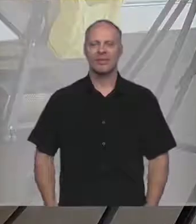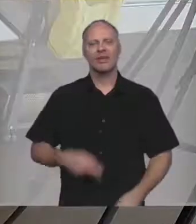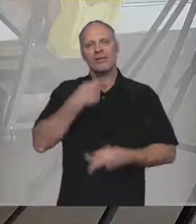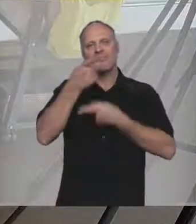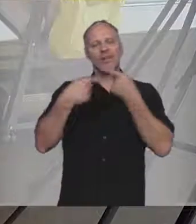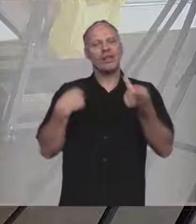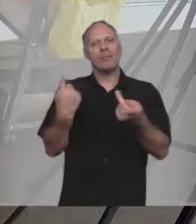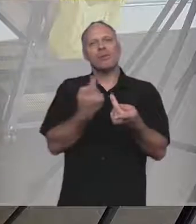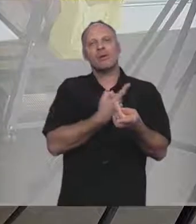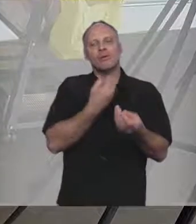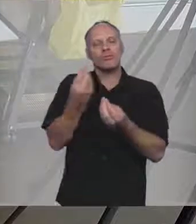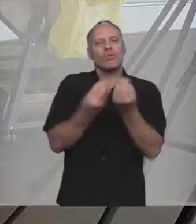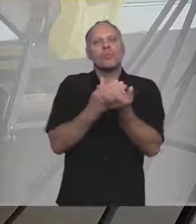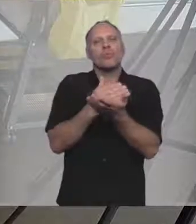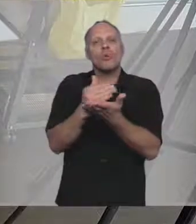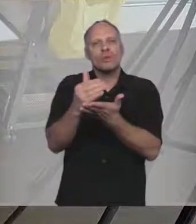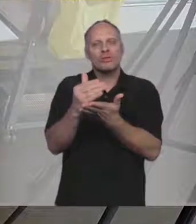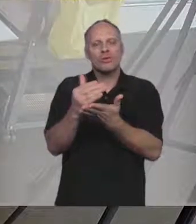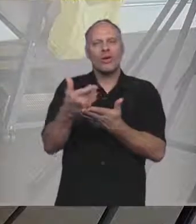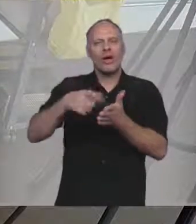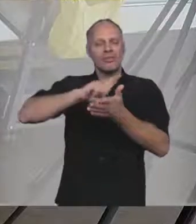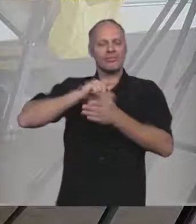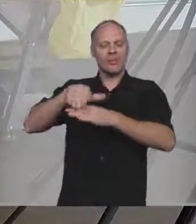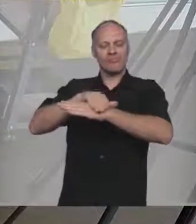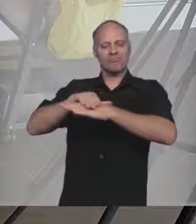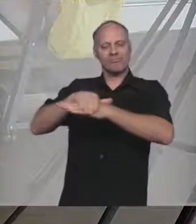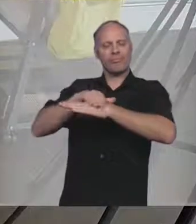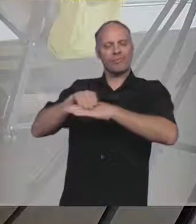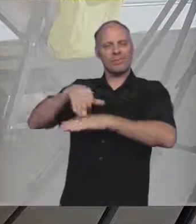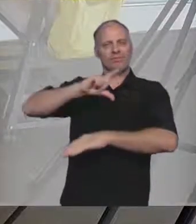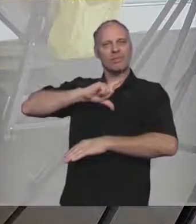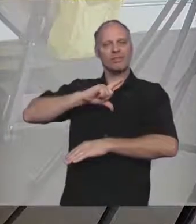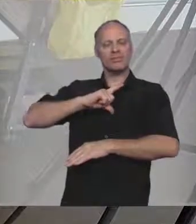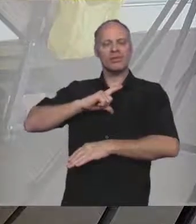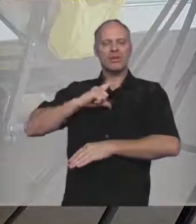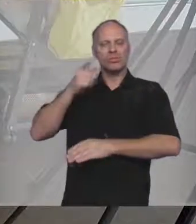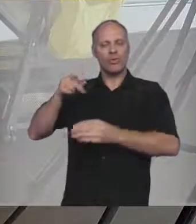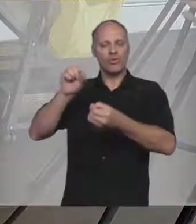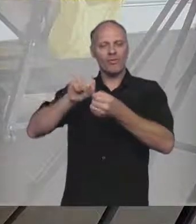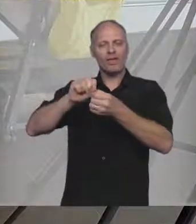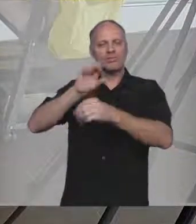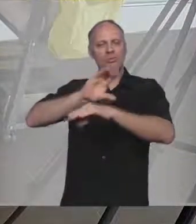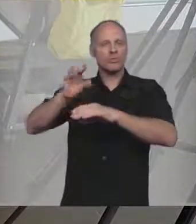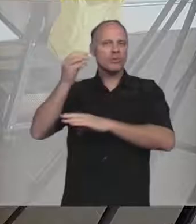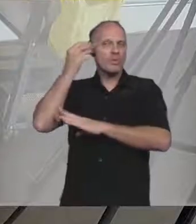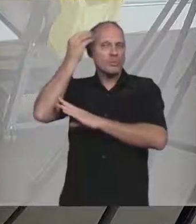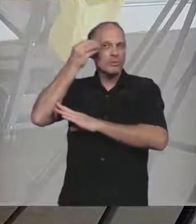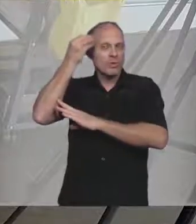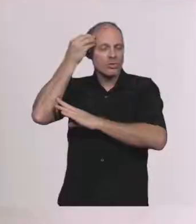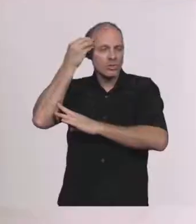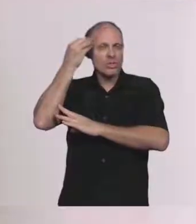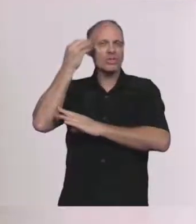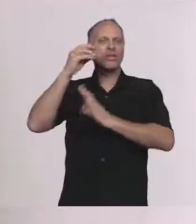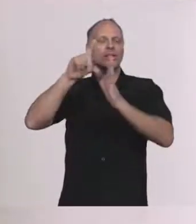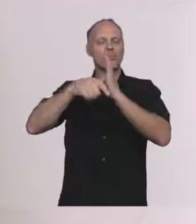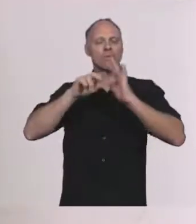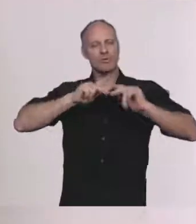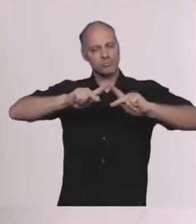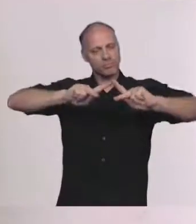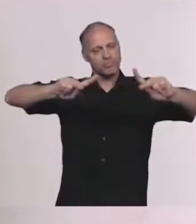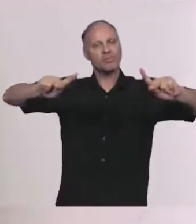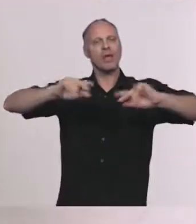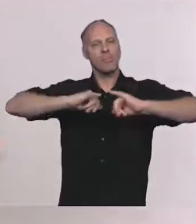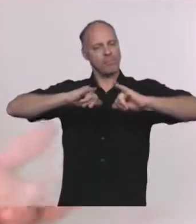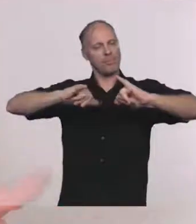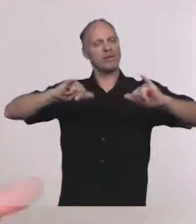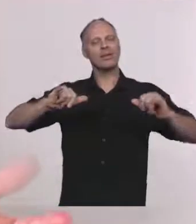Camilo, fala pra gente então como é que tu começou, né? A gente conversando antes, tu comentou que passou pela psicologia, passou pela publicidade e